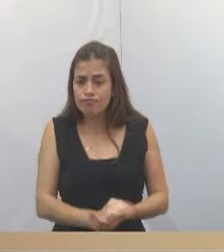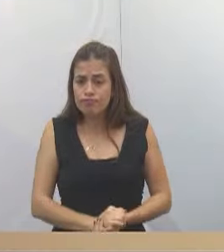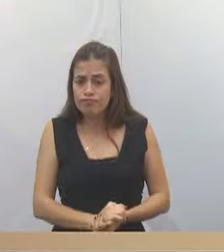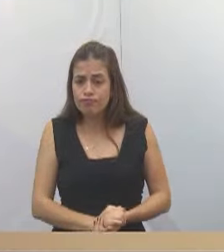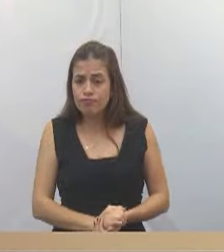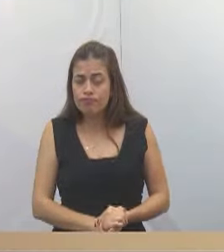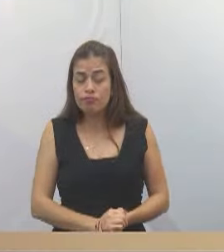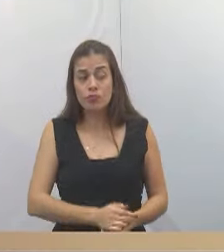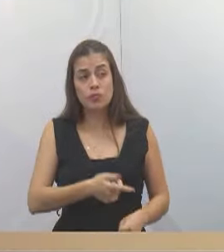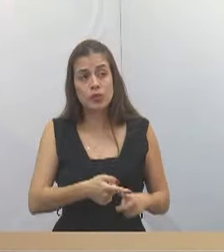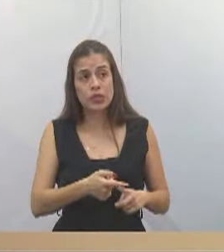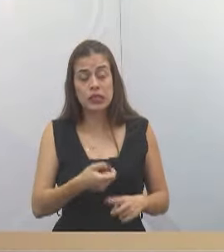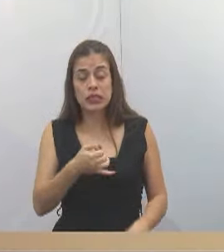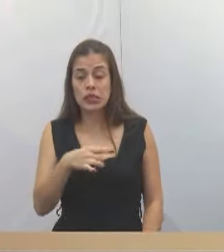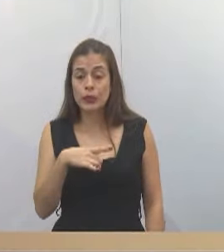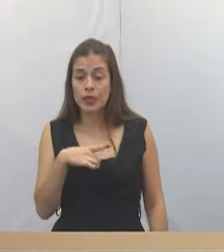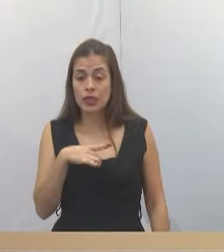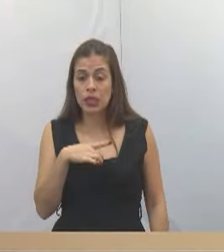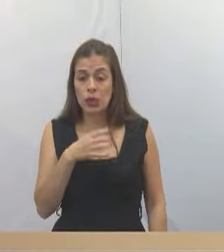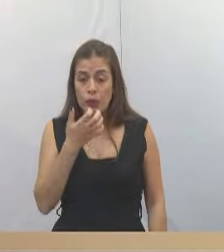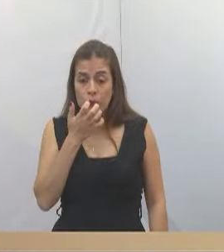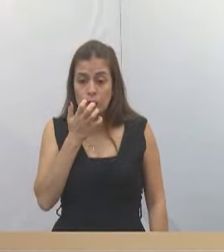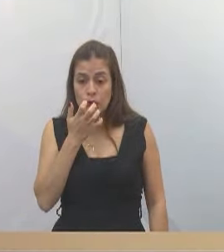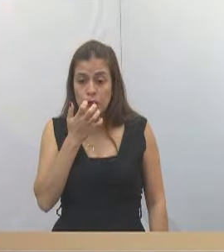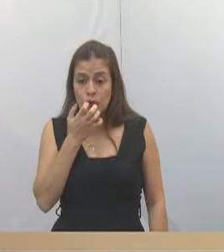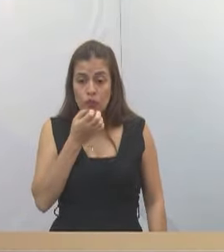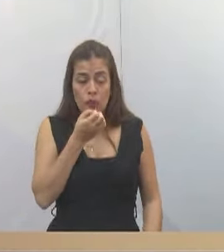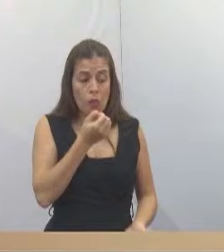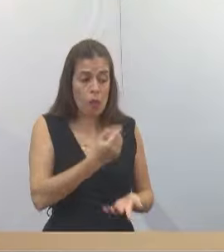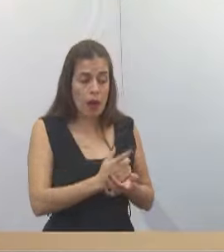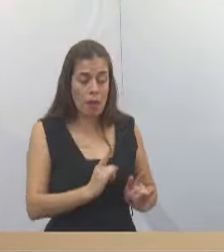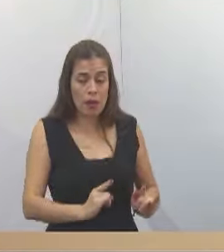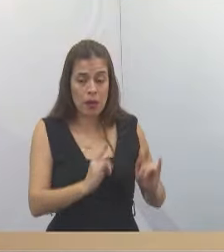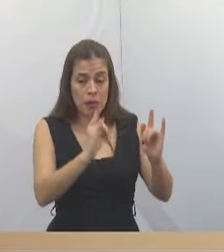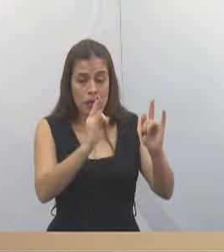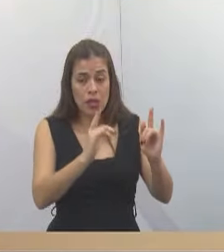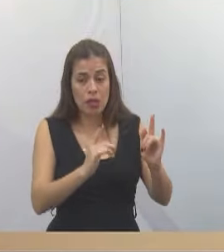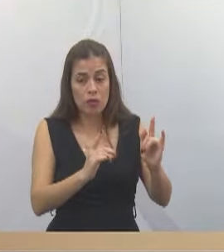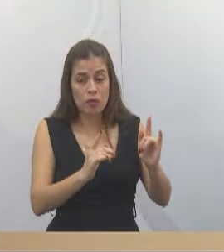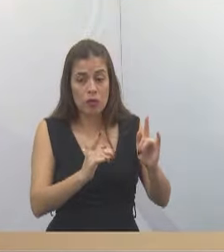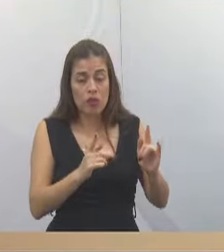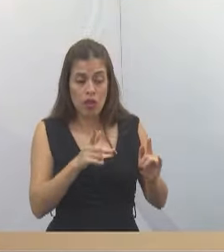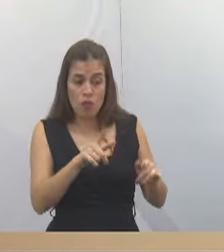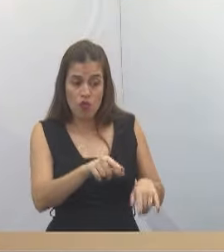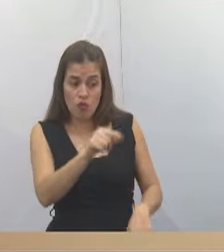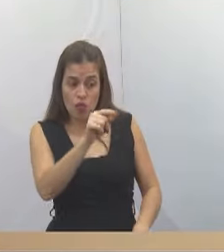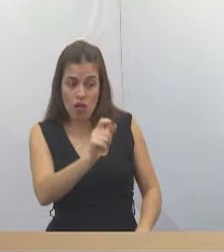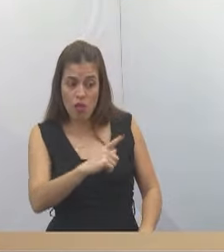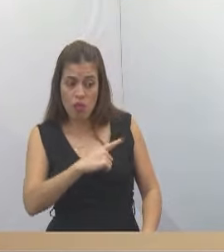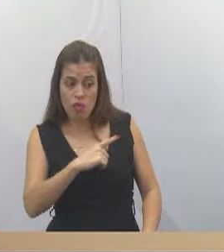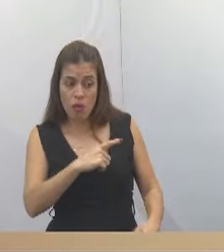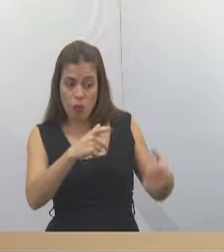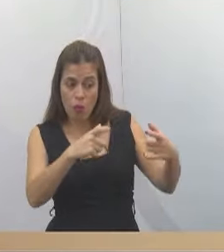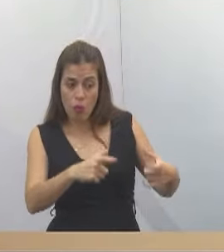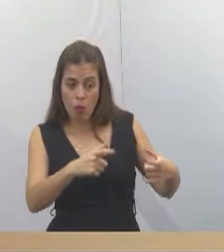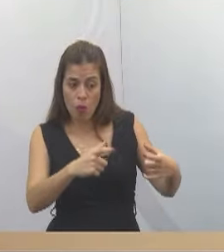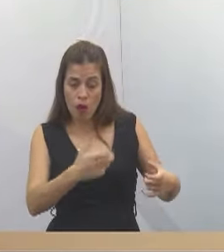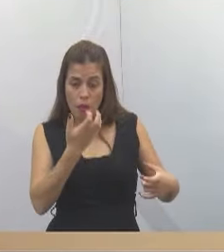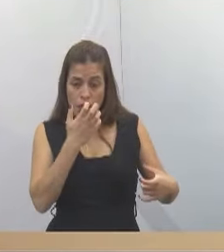se eu tenho um animalzinho e quero comprar um apartamento, eu vou escolher o que tem o espaço. Porque